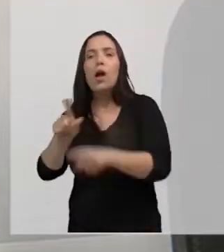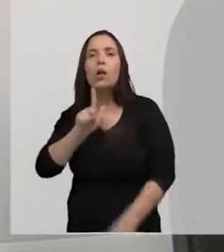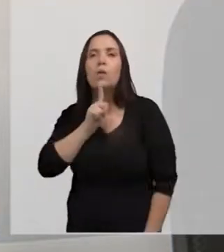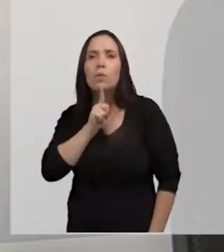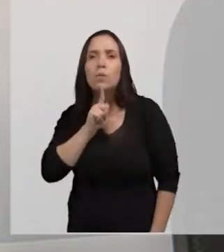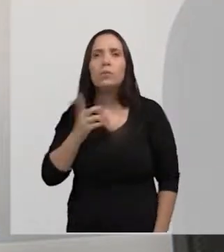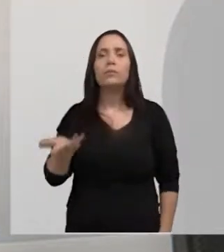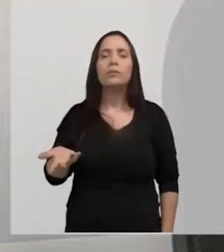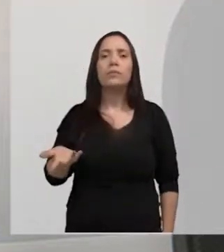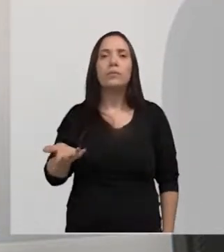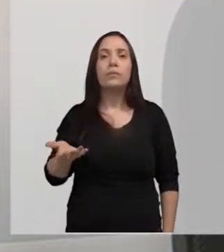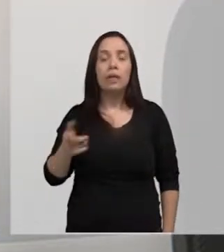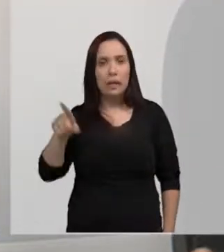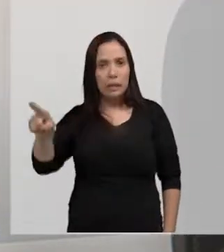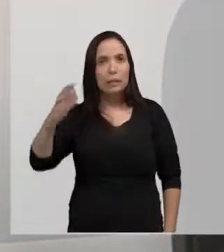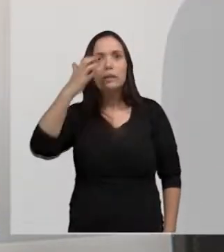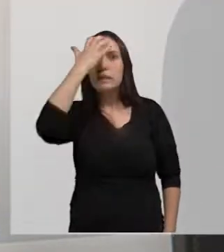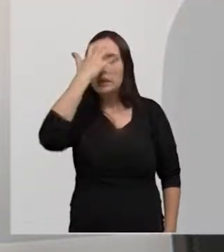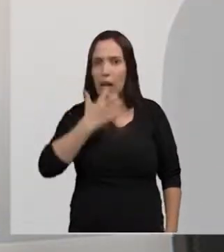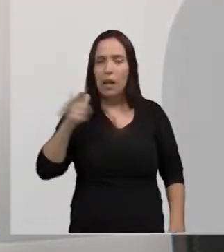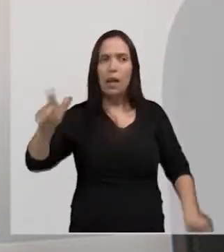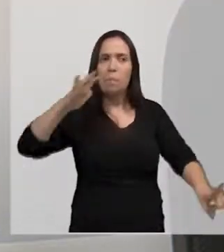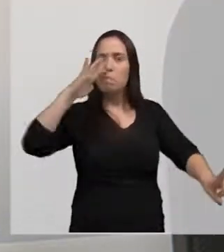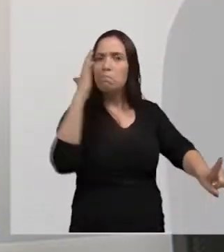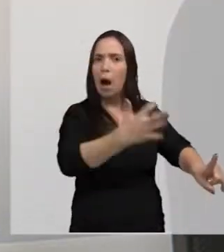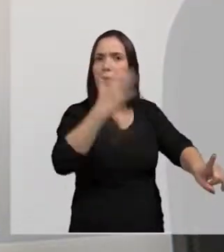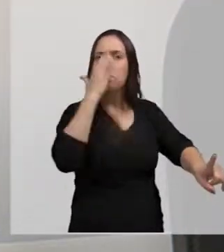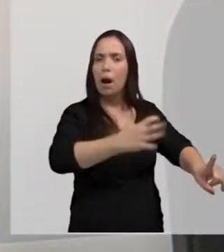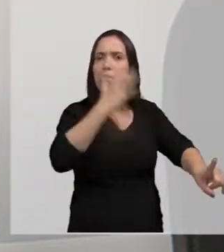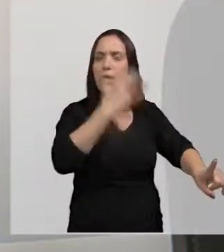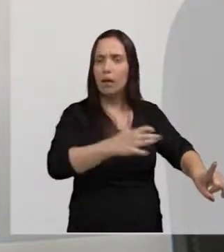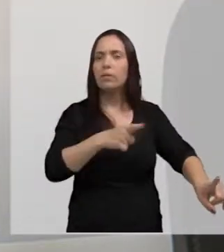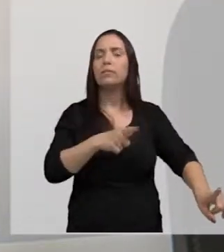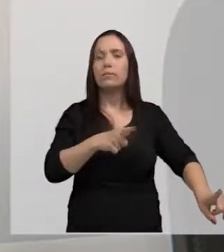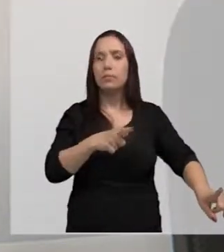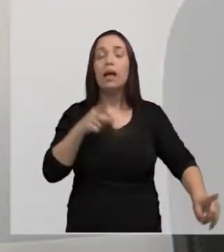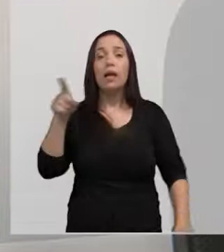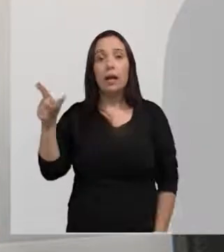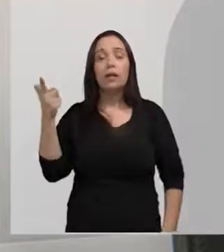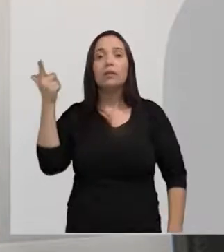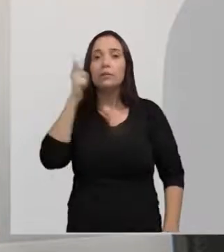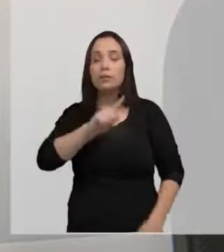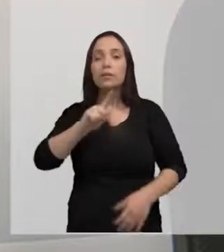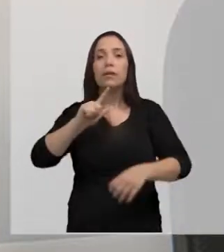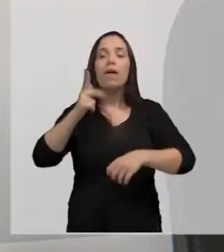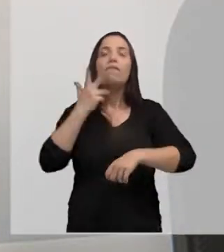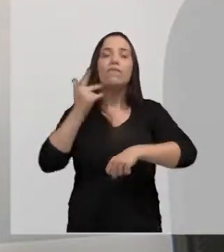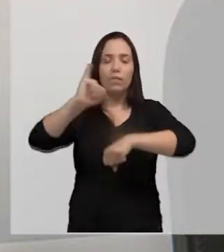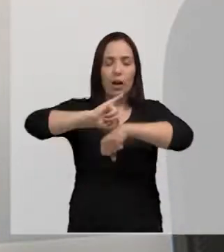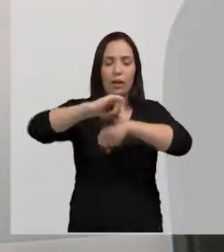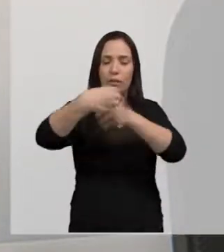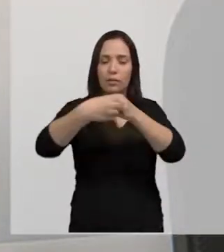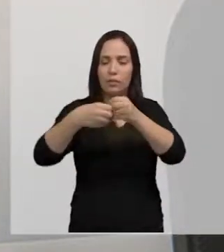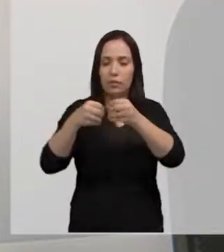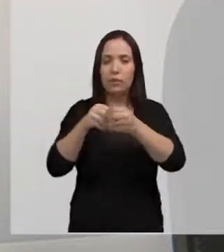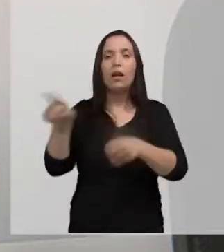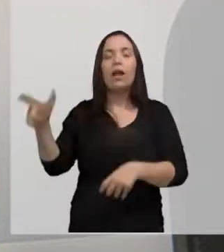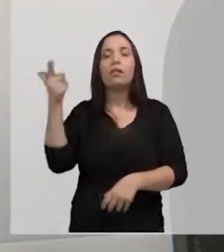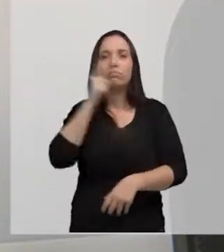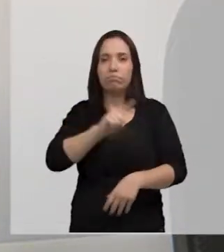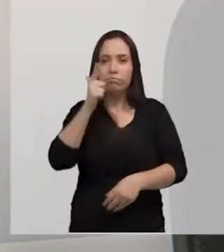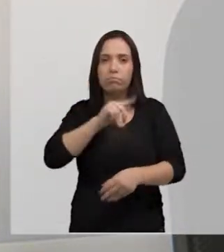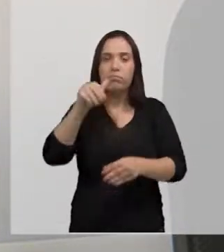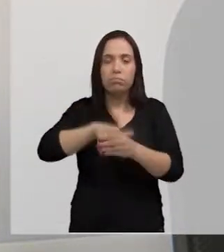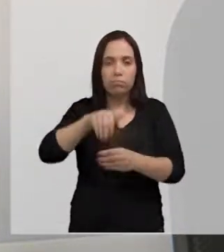Alcântara, Né? E fez Gereissati, acusações seríssimas. Roberto Pessoa. Por exemplo, ele venceu na região metropolitana de Fortaleza, tanto no primeiro como no